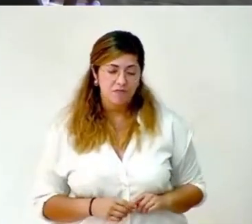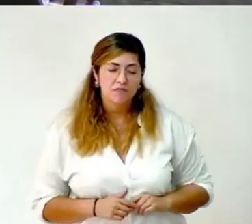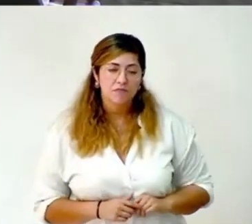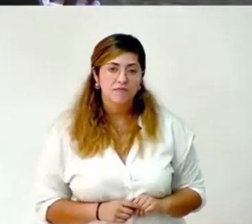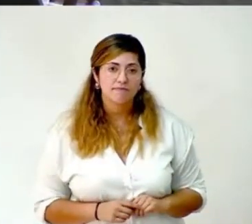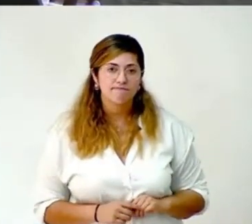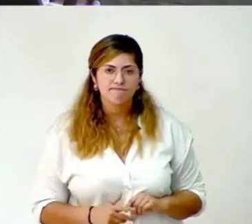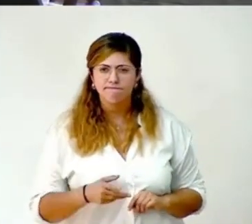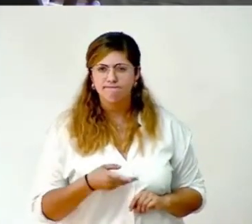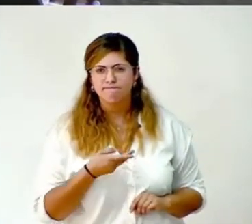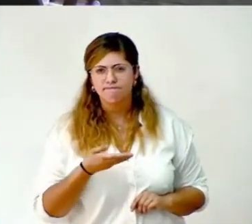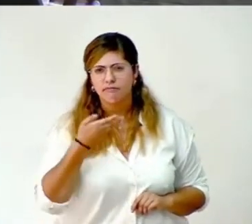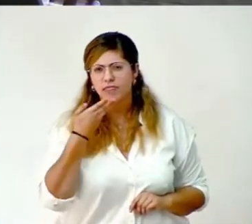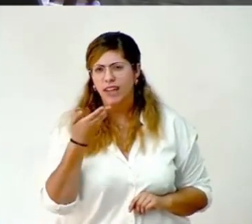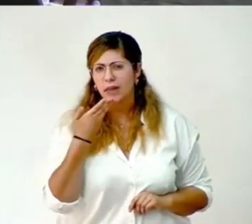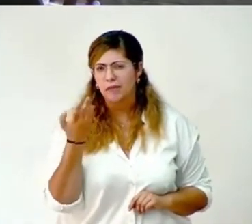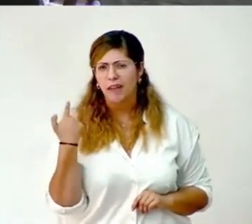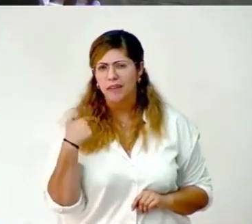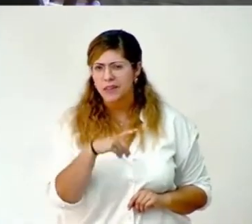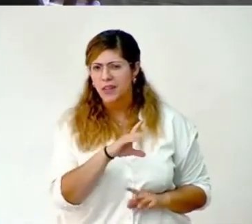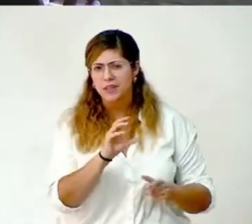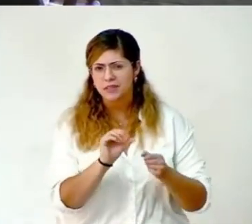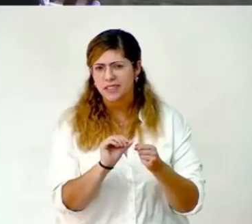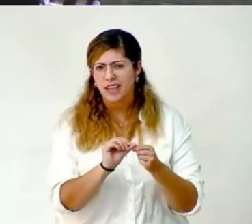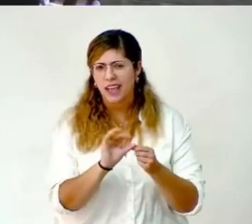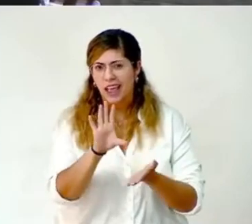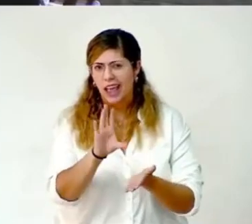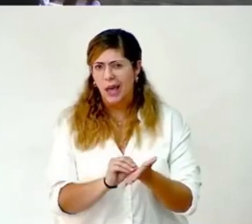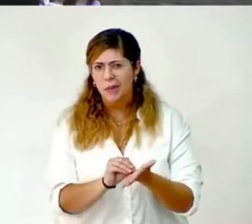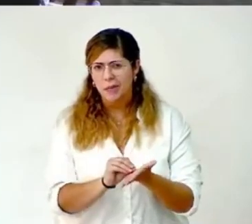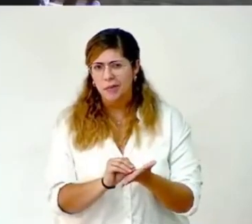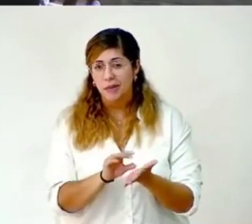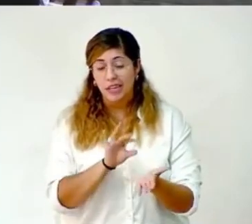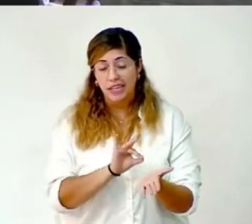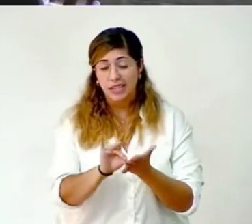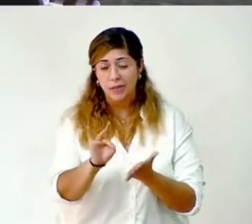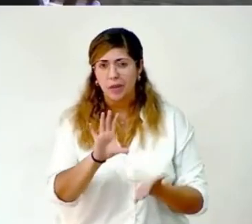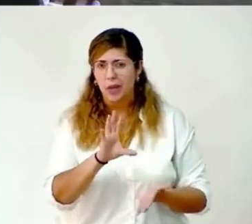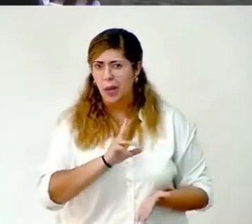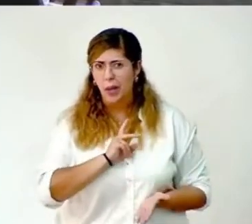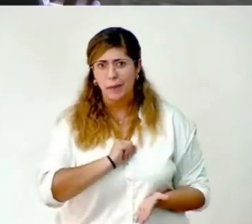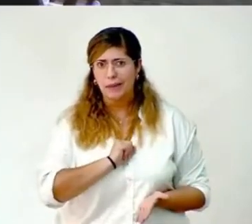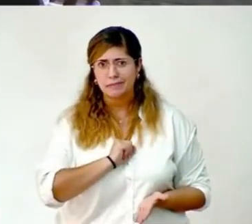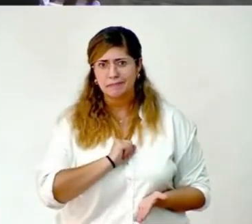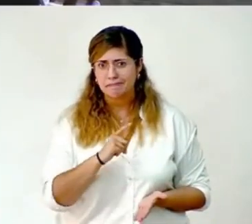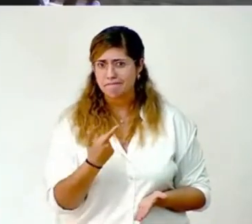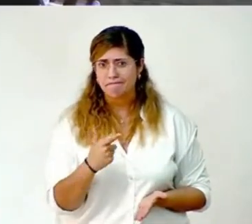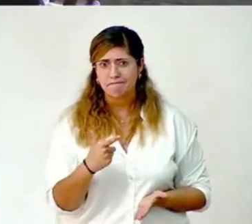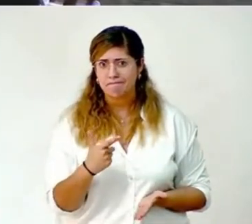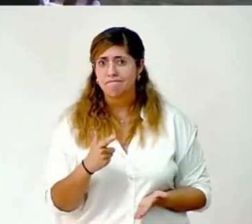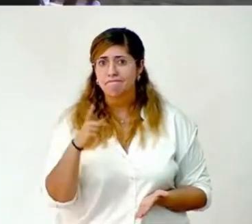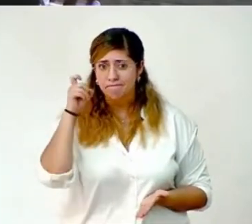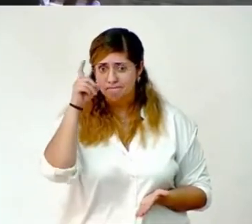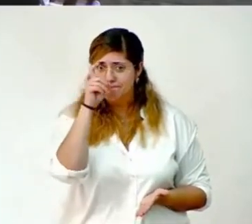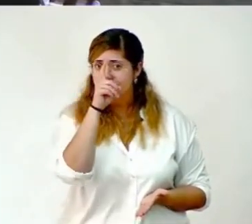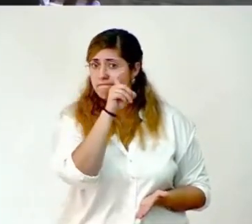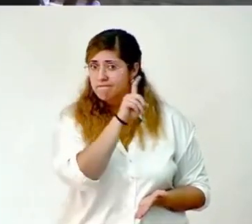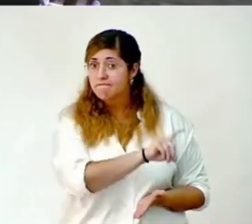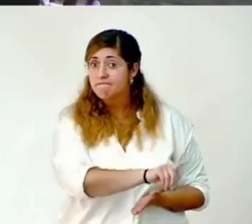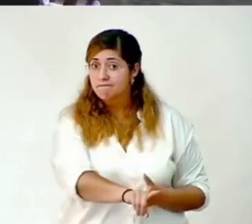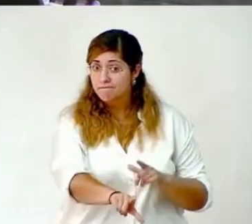não é fácil o que está diante de nós. Se vocês fazem o bem somente àqueles que vocês